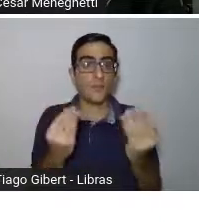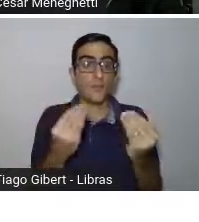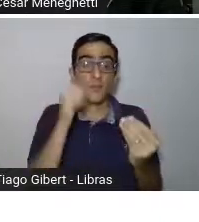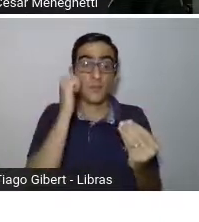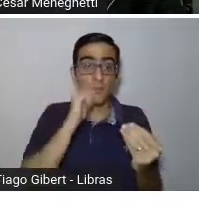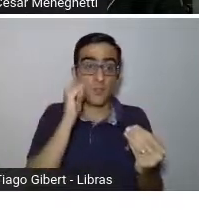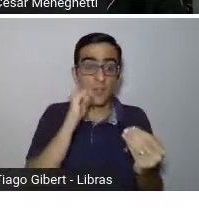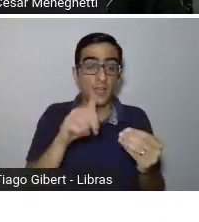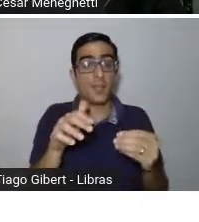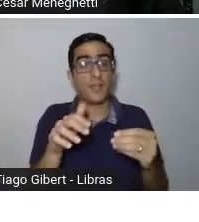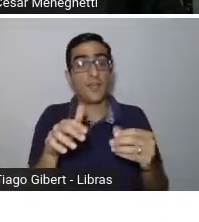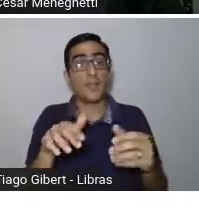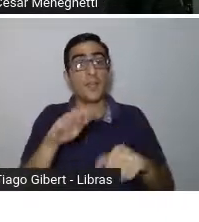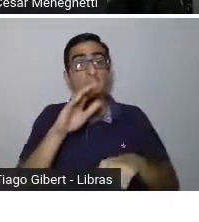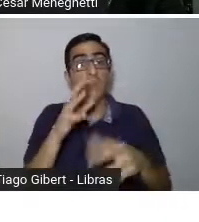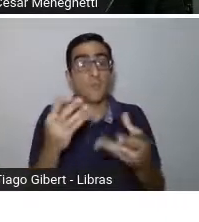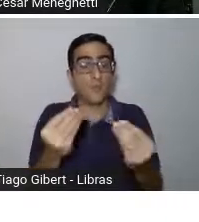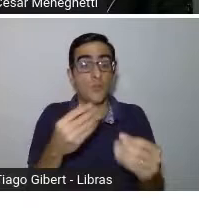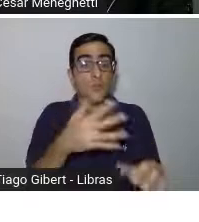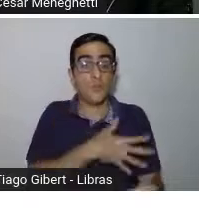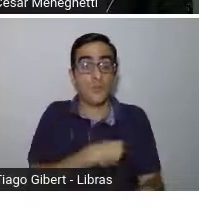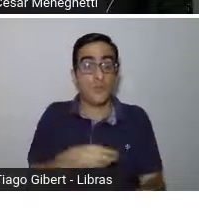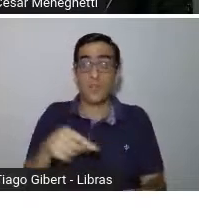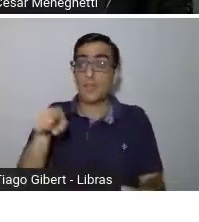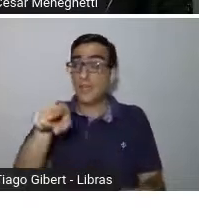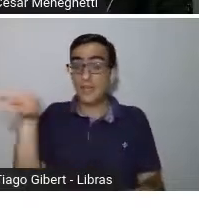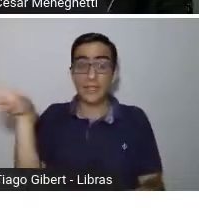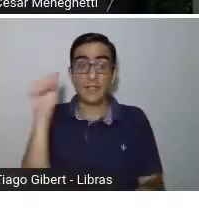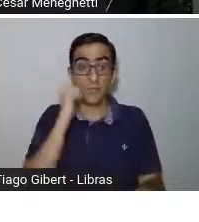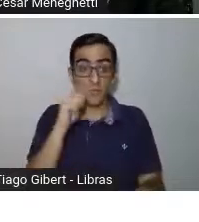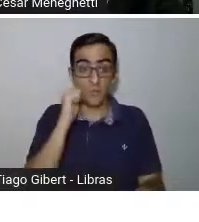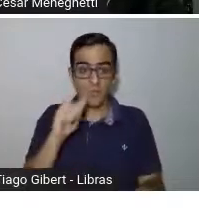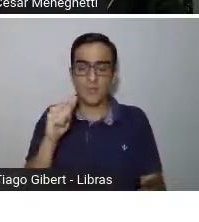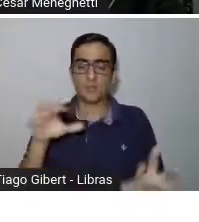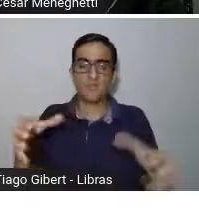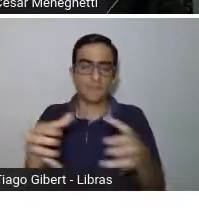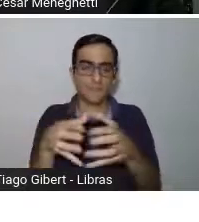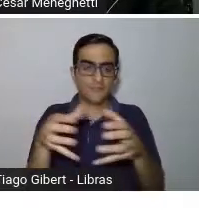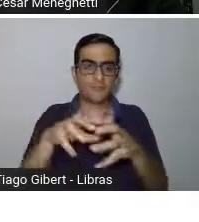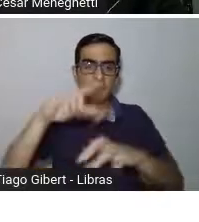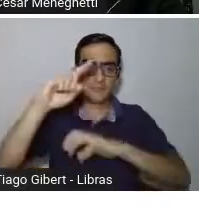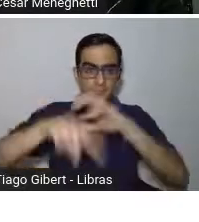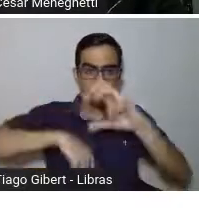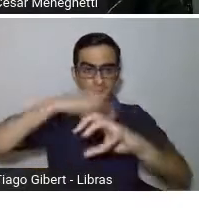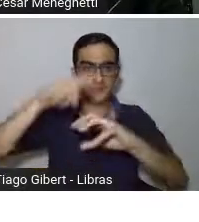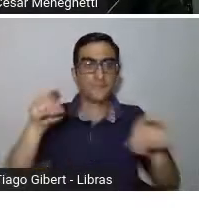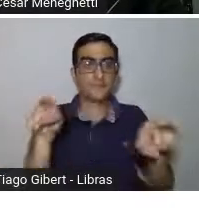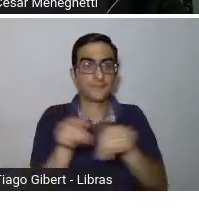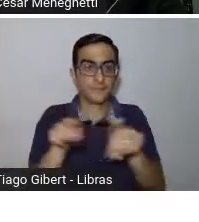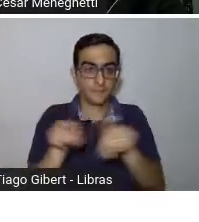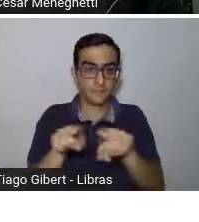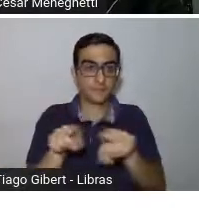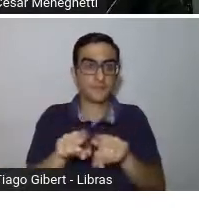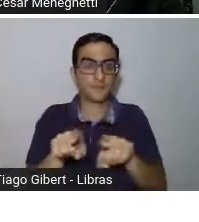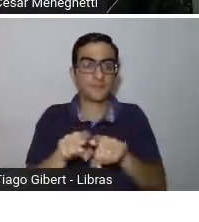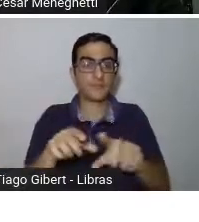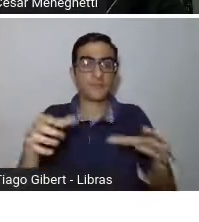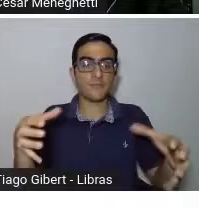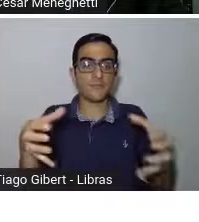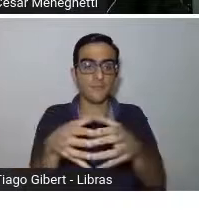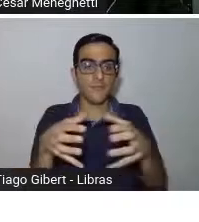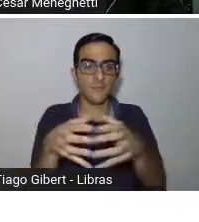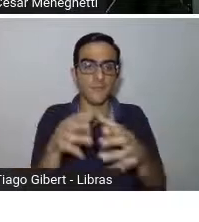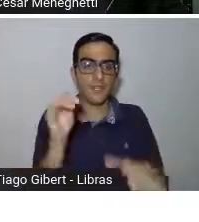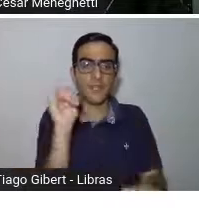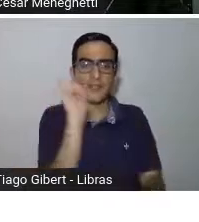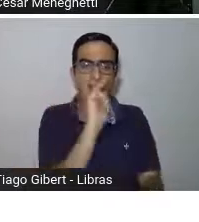mulheres, mais ou menos, junto com um pouco de cooperação internacional, E no caso aqui dos